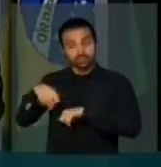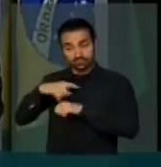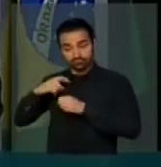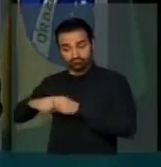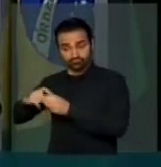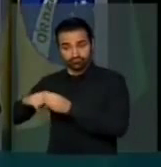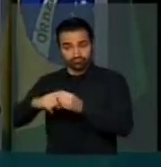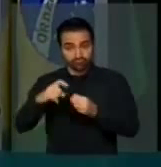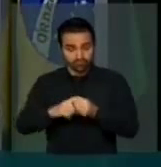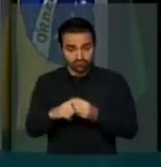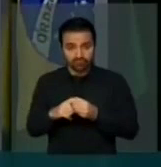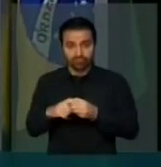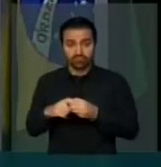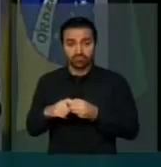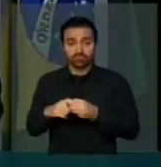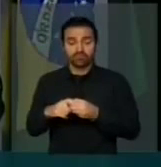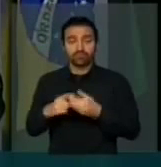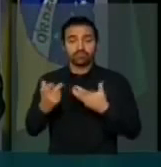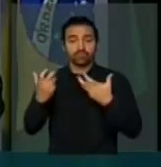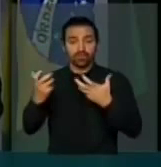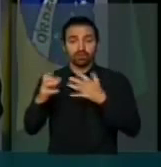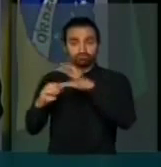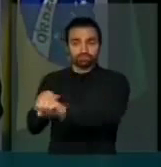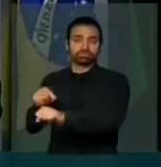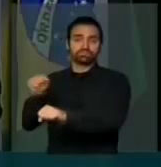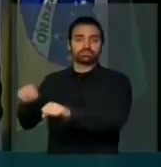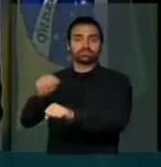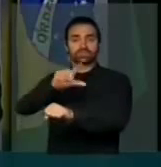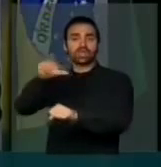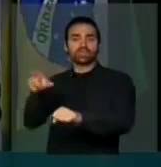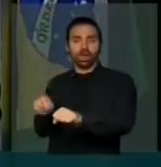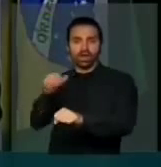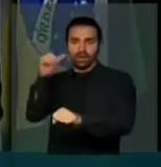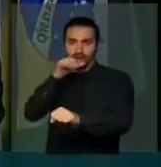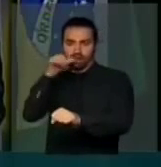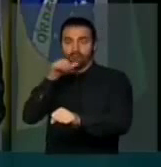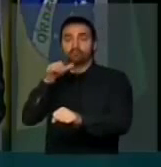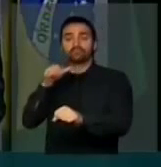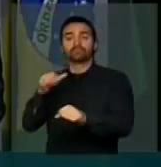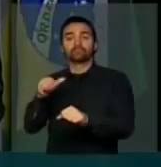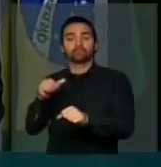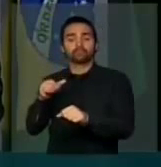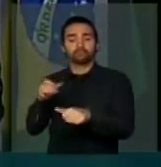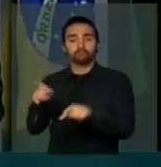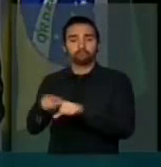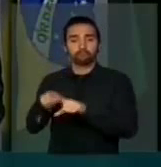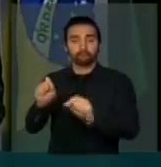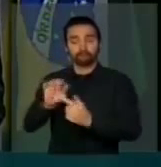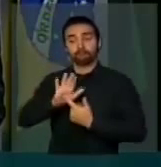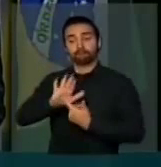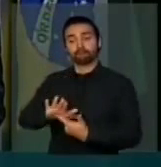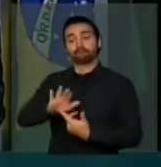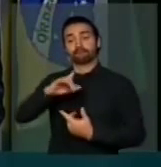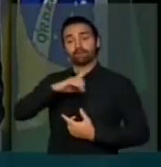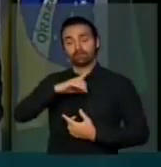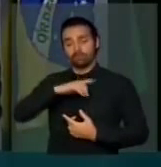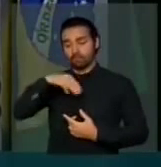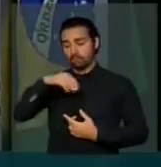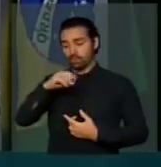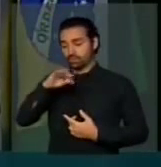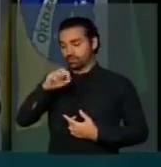vencer definitivamente os inimigos na Itália. Entre as missões que couberam aos Pracinha, destaca-se a tomada de